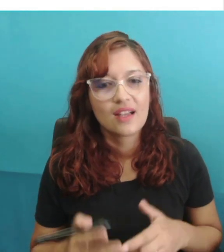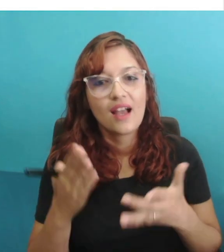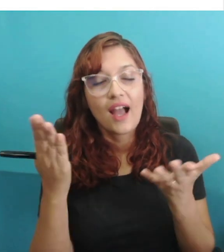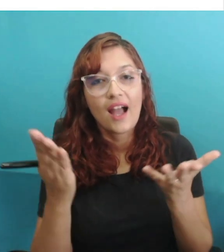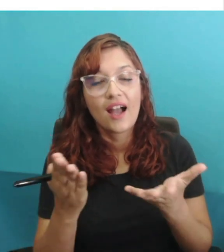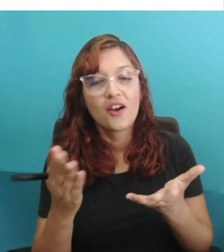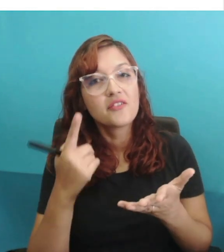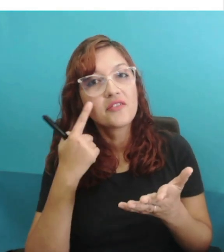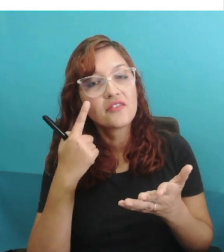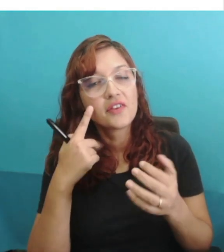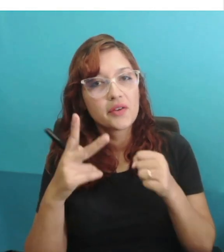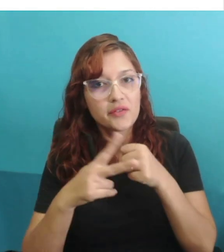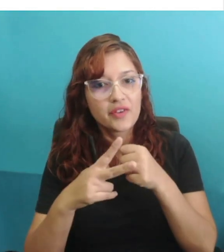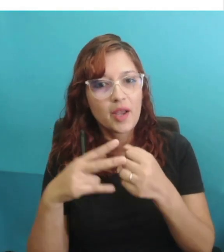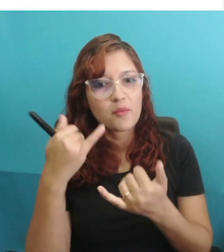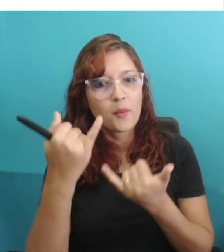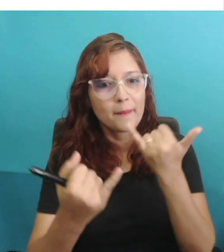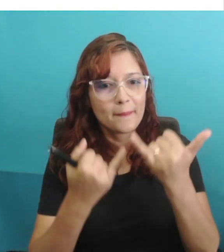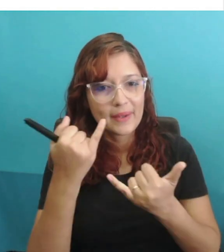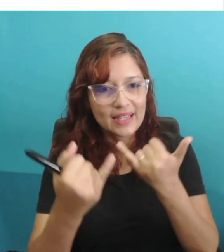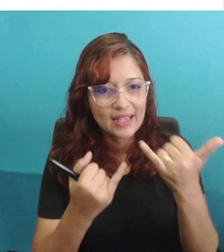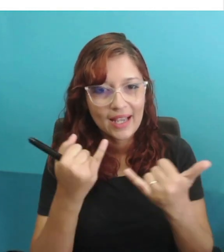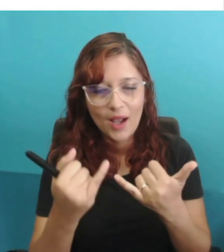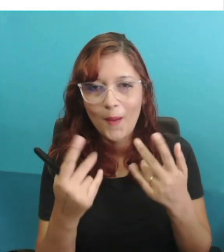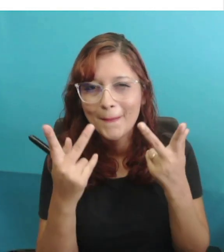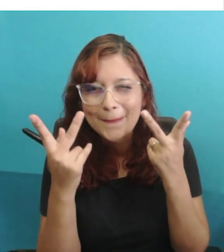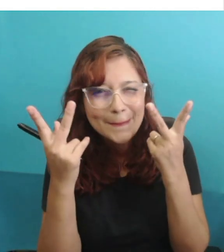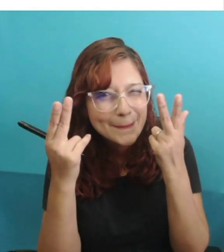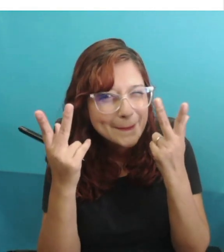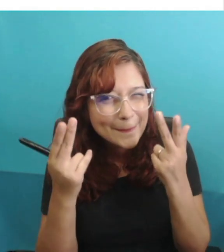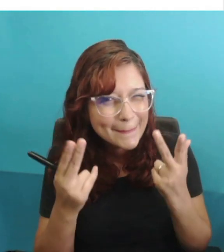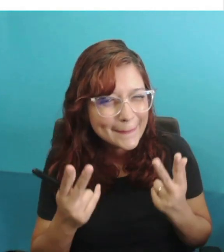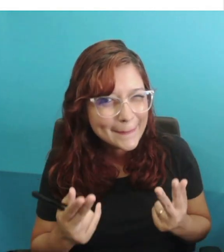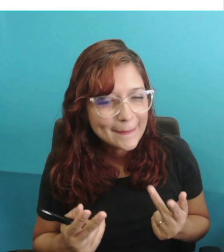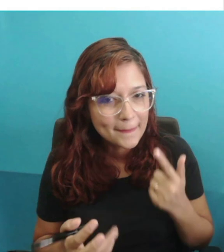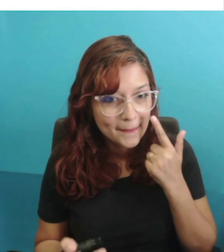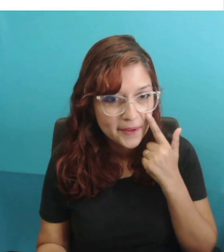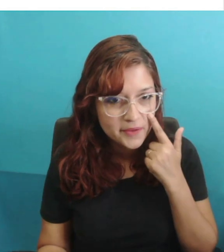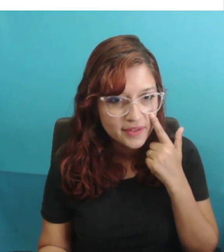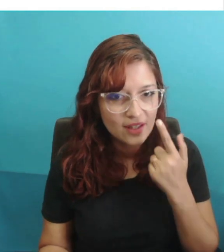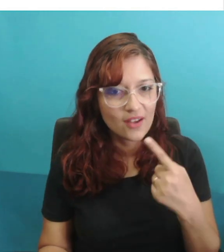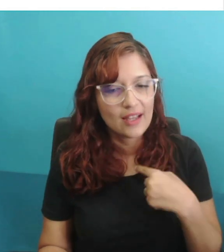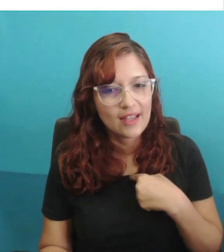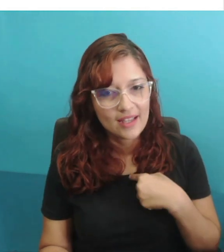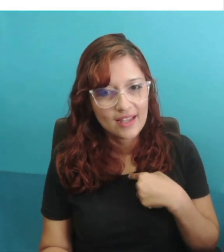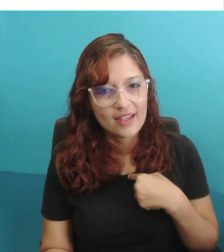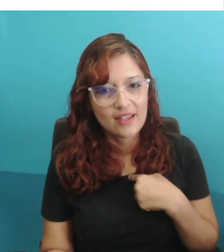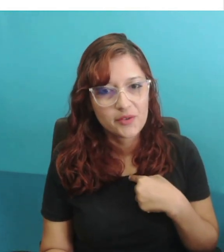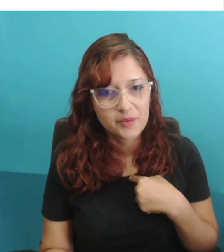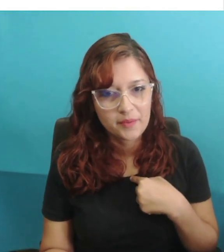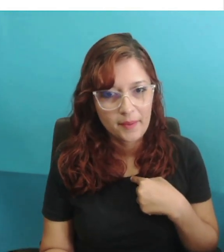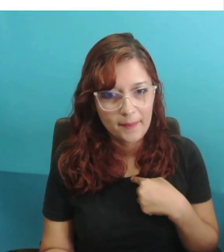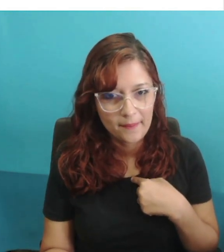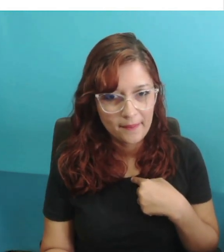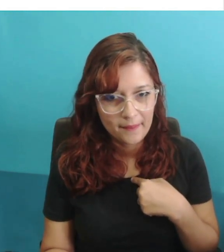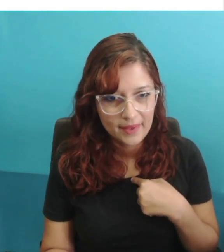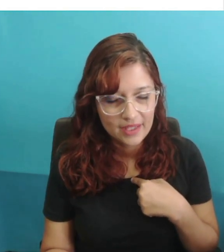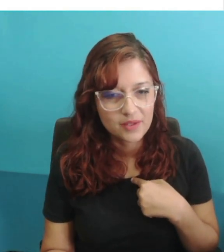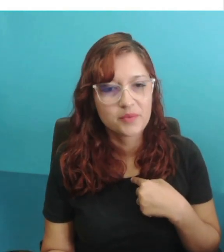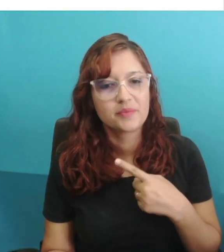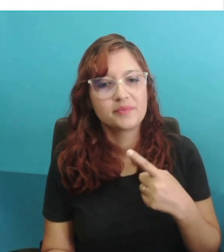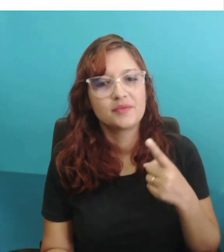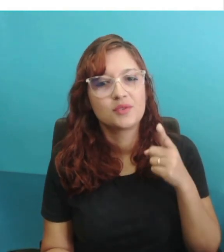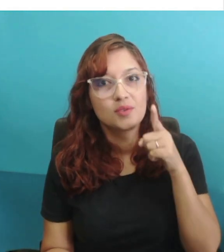amam. E o verbo brincar vai ter a mesma terminação.